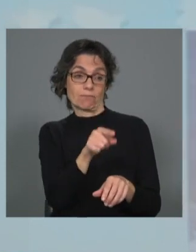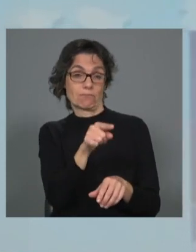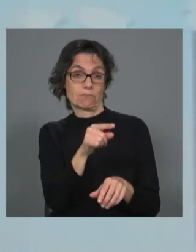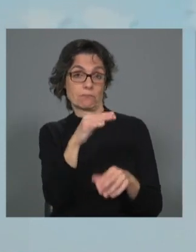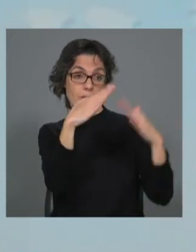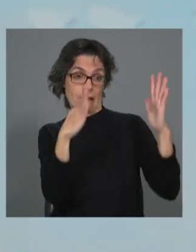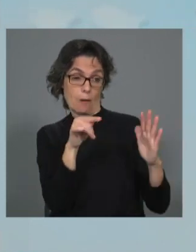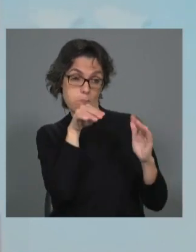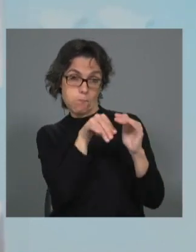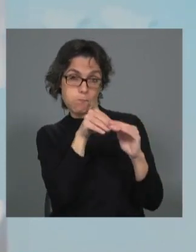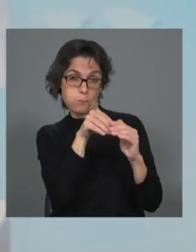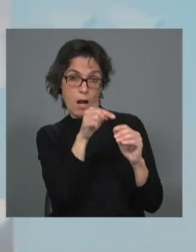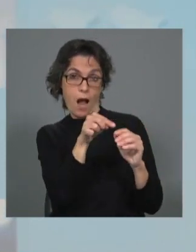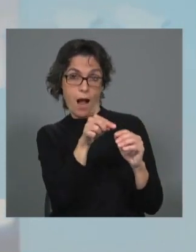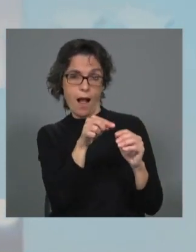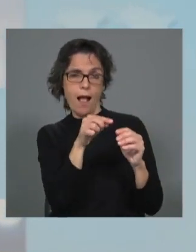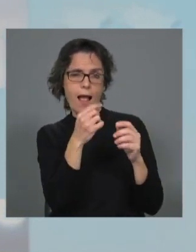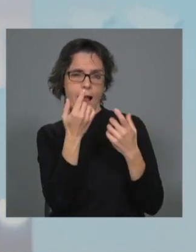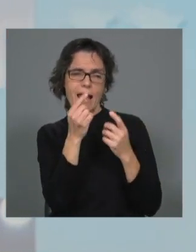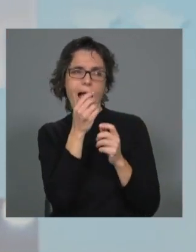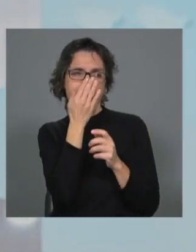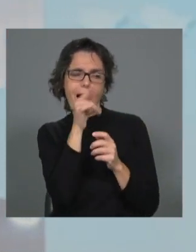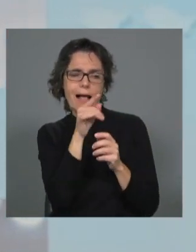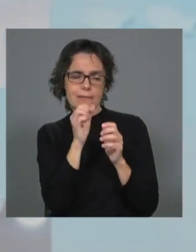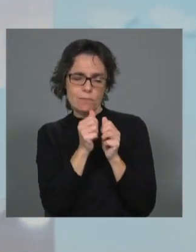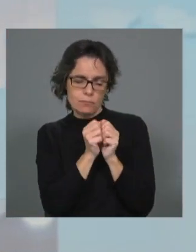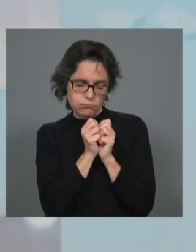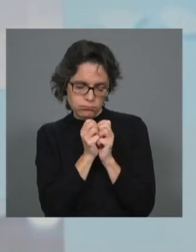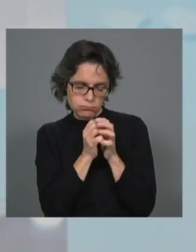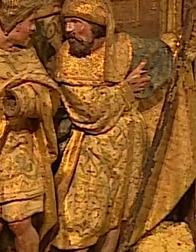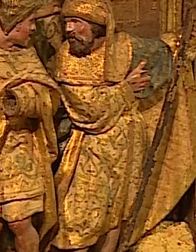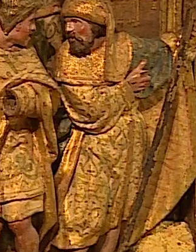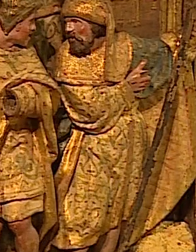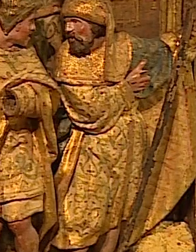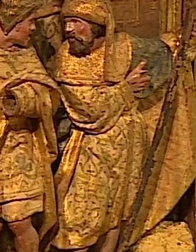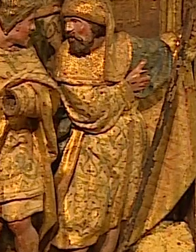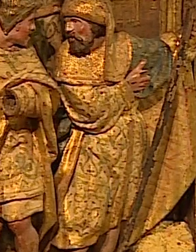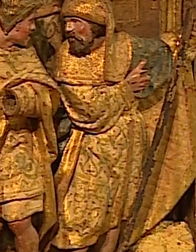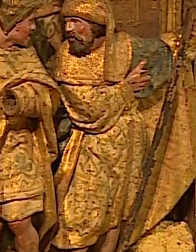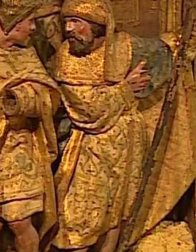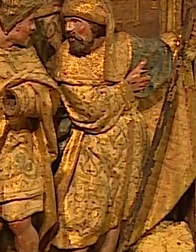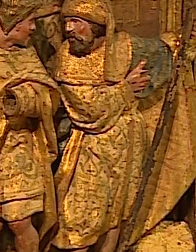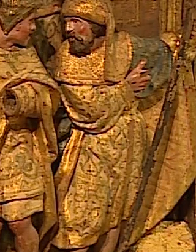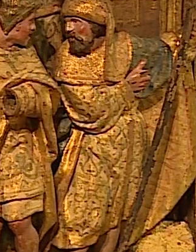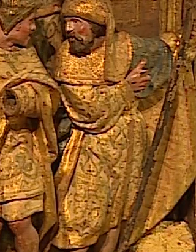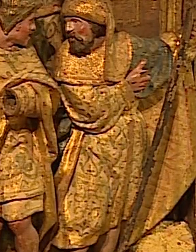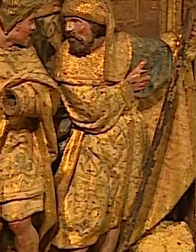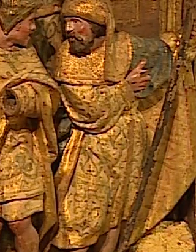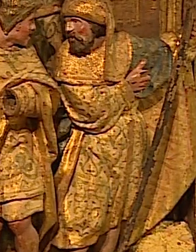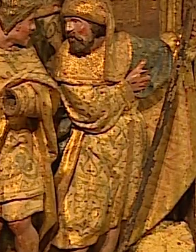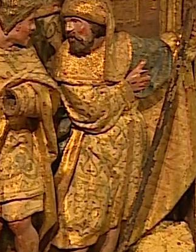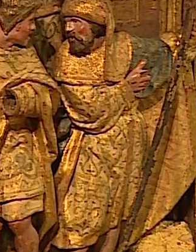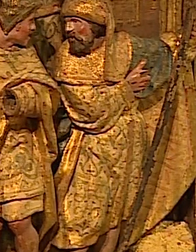presépio, nessa atitude de contemplação do menino que nasce. Sim, muitas vezes ajoelhada. É um traço característico, não é? É um